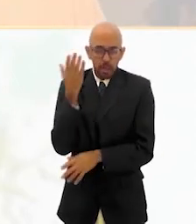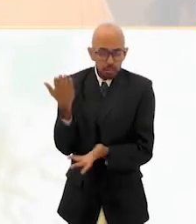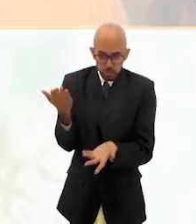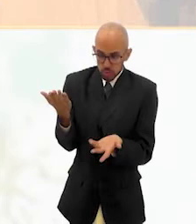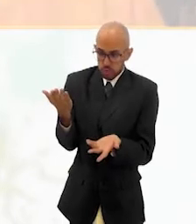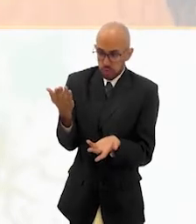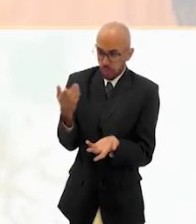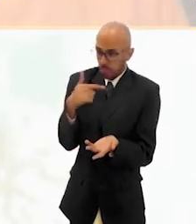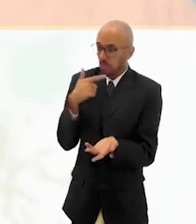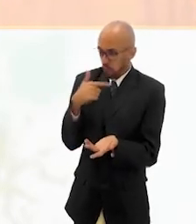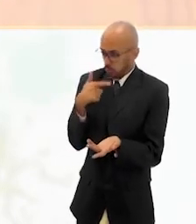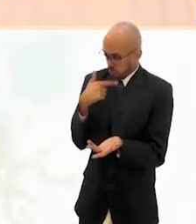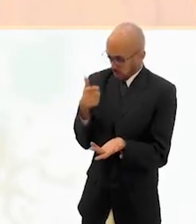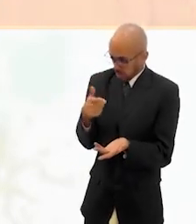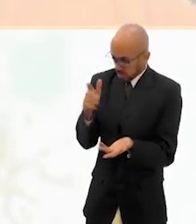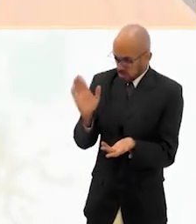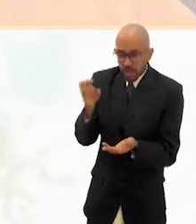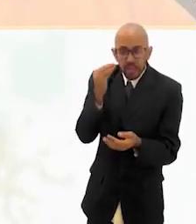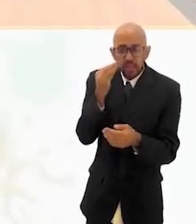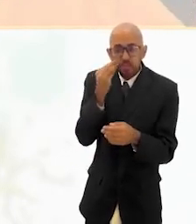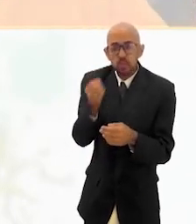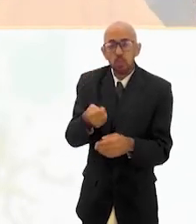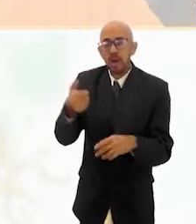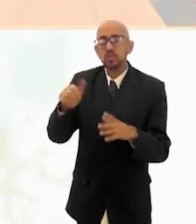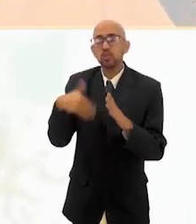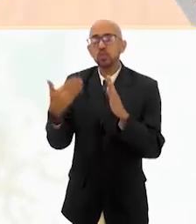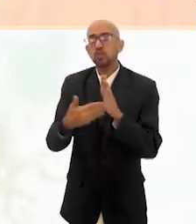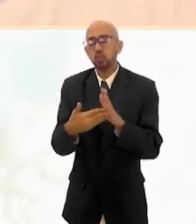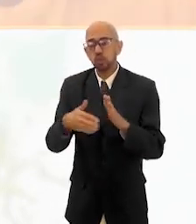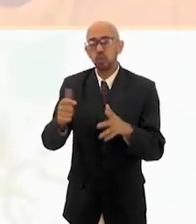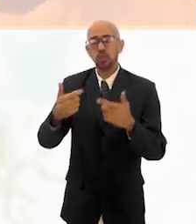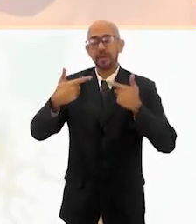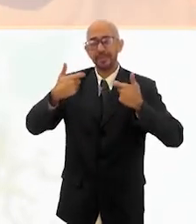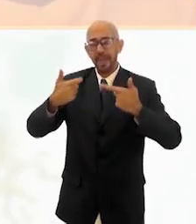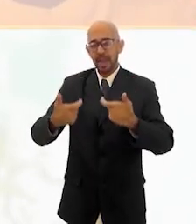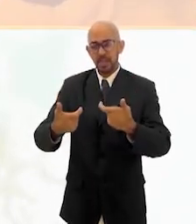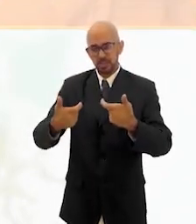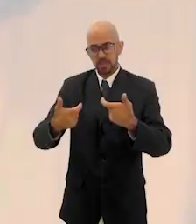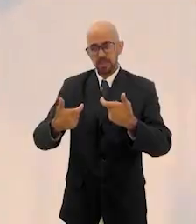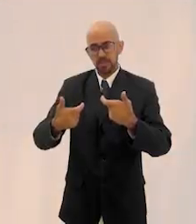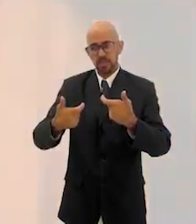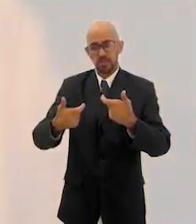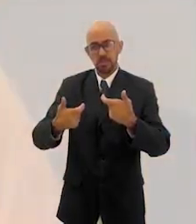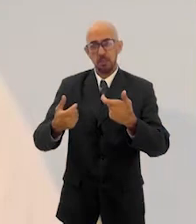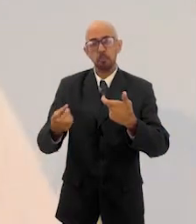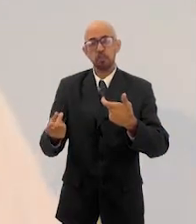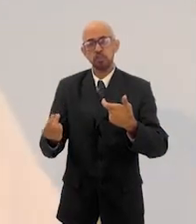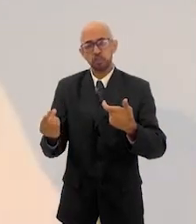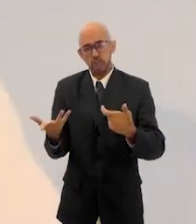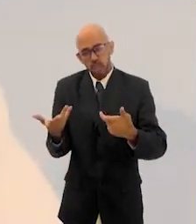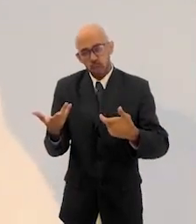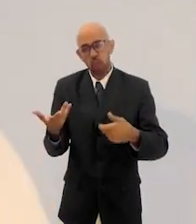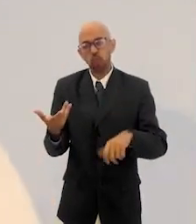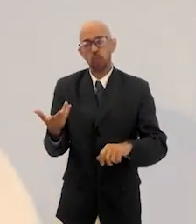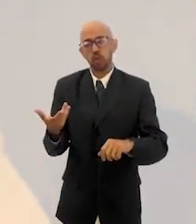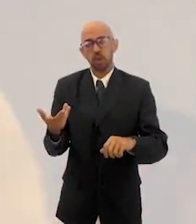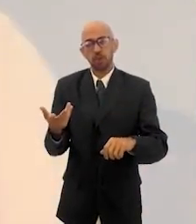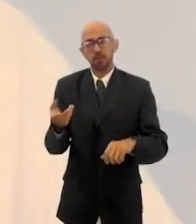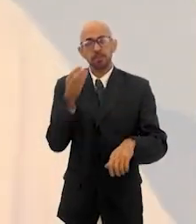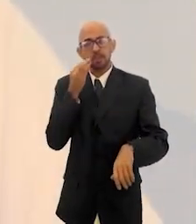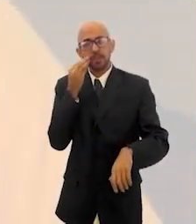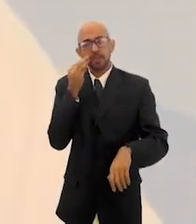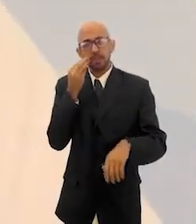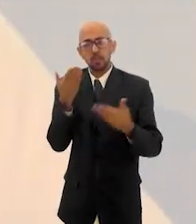Né? Eu acho que já tentamos quase tudo. Já tentamos quase tudo. Tentamos guerras, tentamos muito dinheiro,